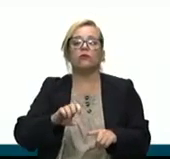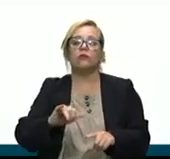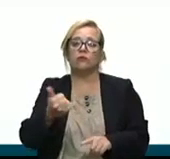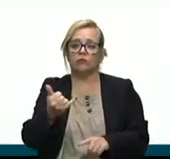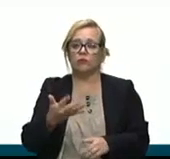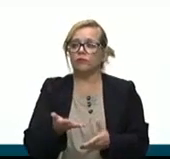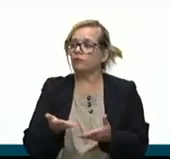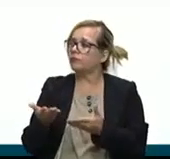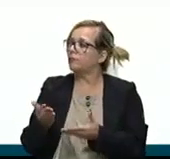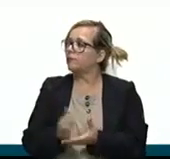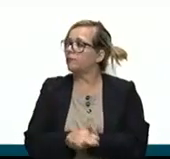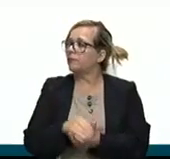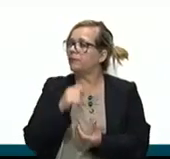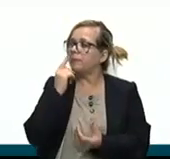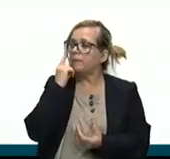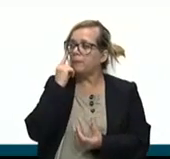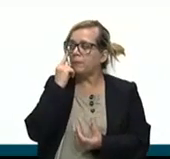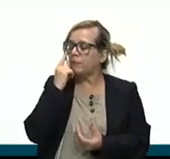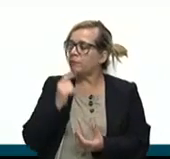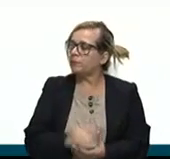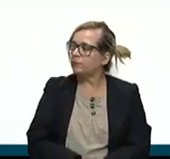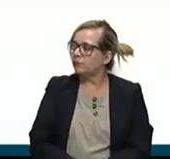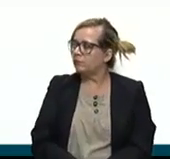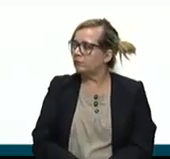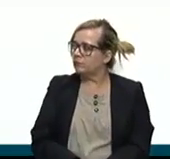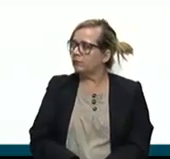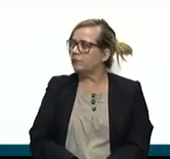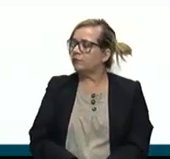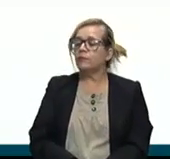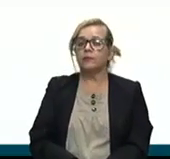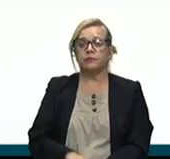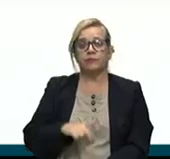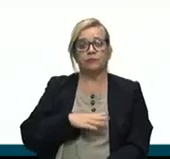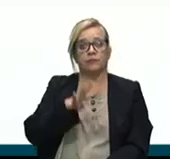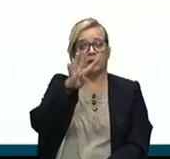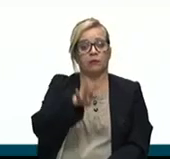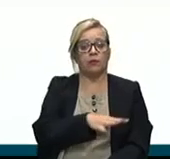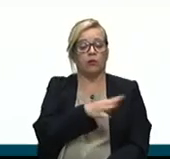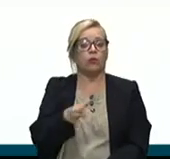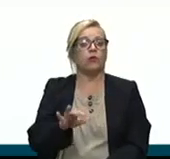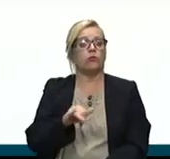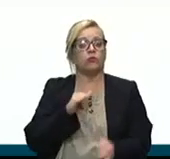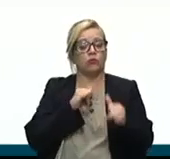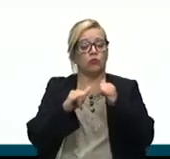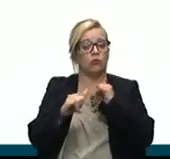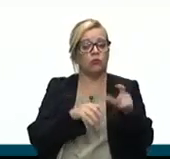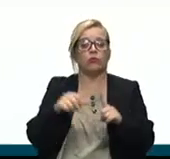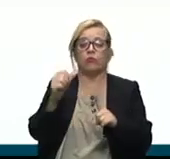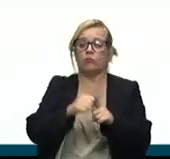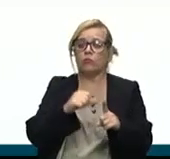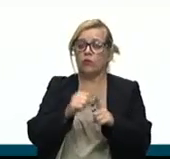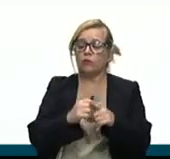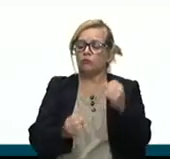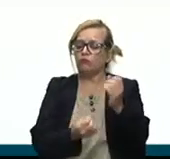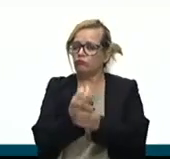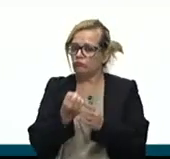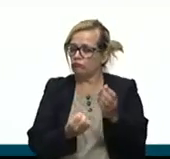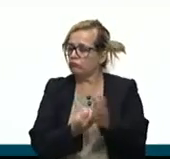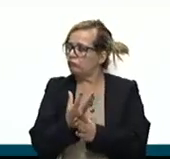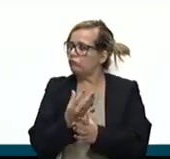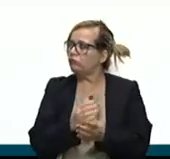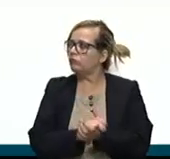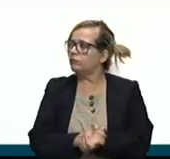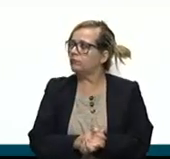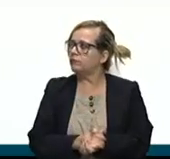Então vamos lá. Temos aqui a tabela com os dados dos meses e das produções,